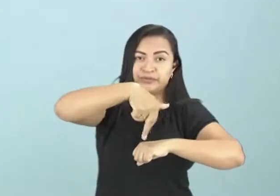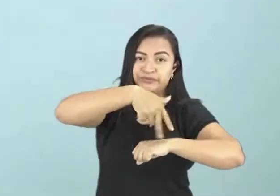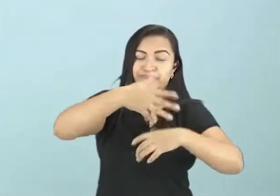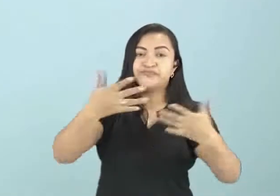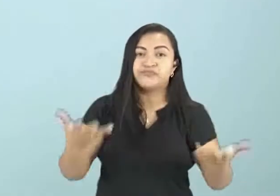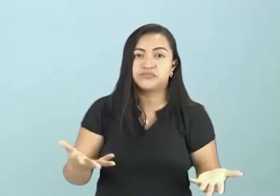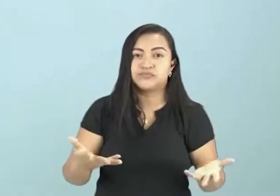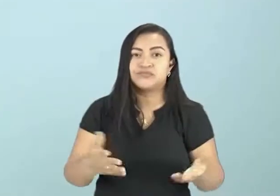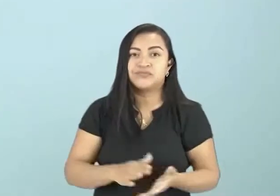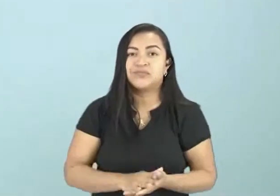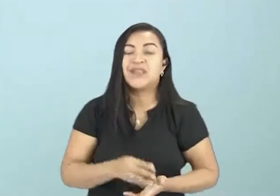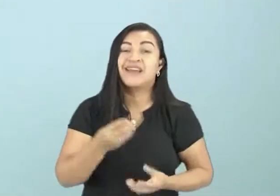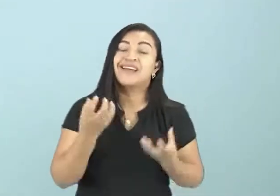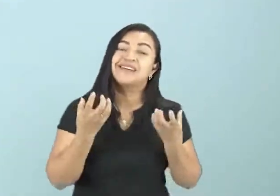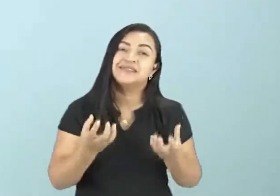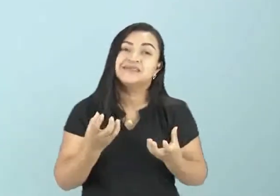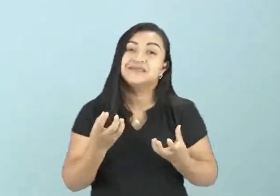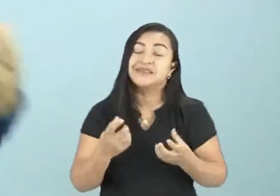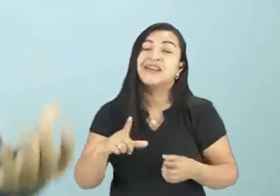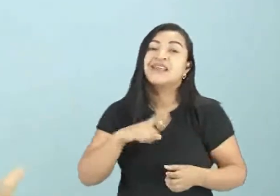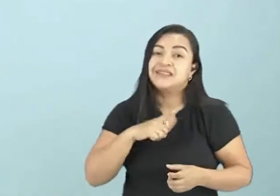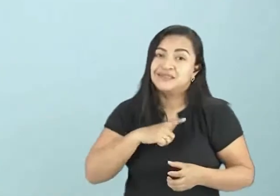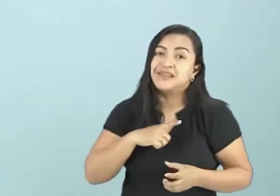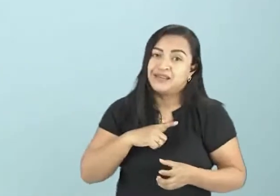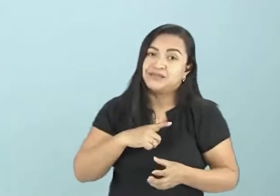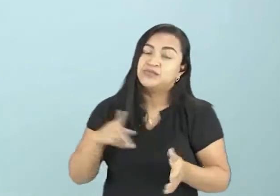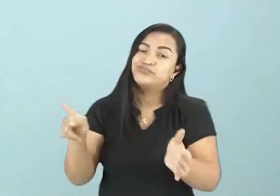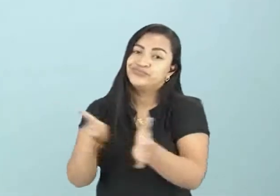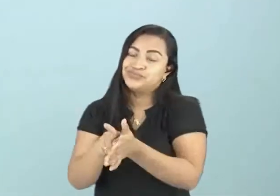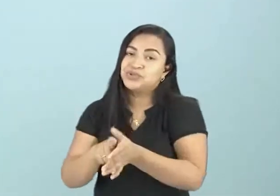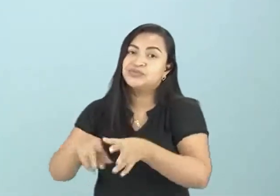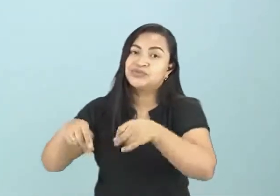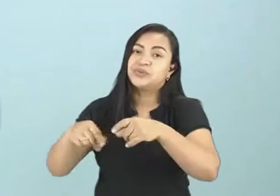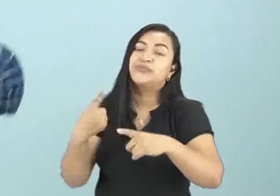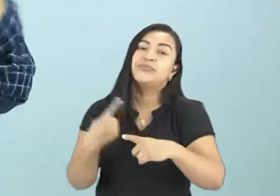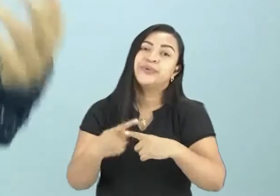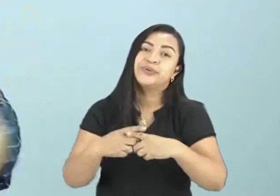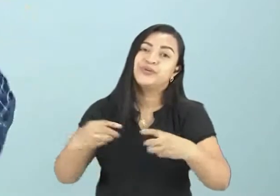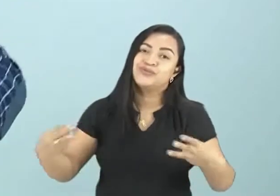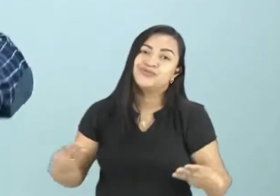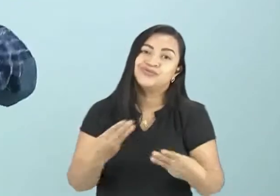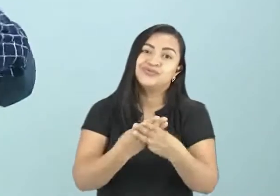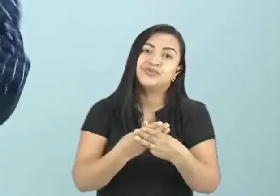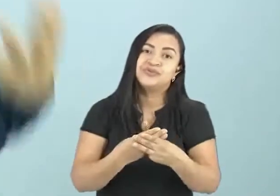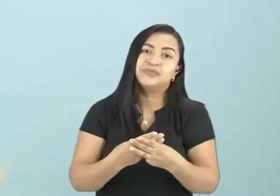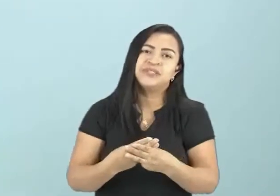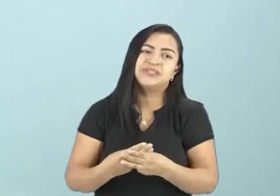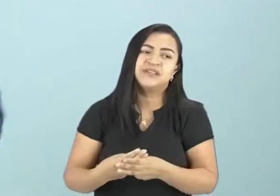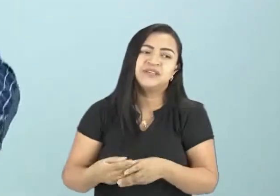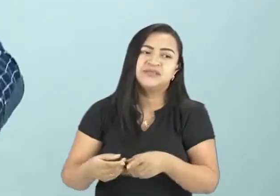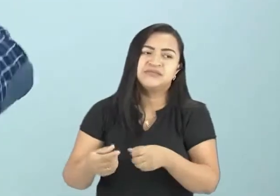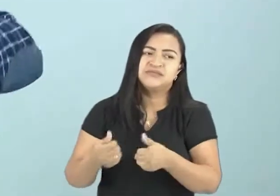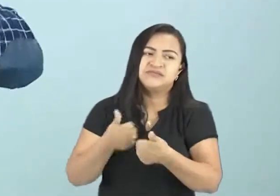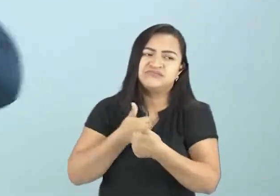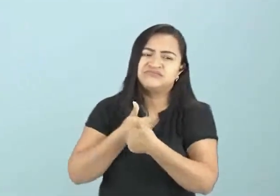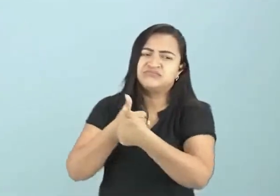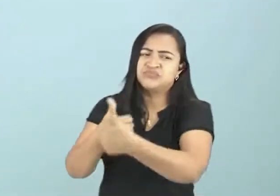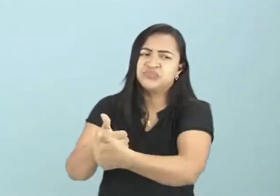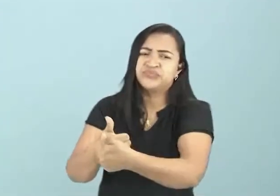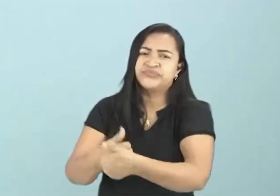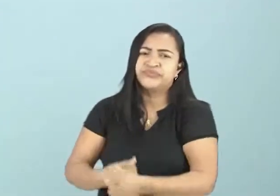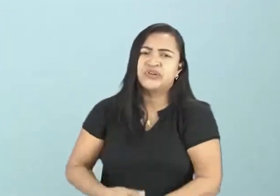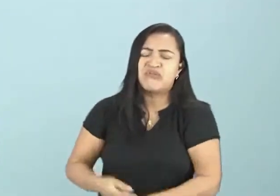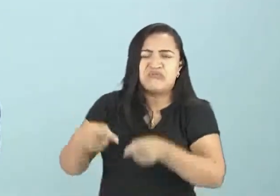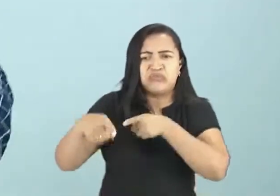possivelmente ter um território, né? Já que durante a história foram perseguidos esses judeus, né? Idade Média, História Antiga, não poderia